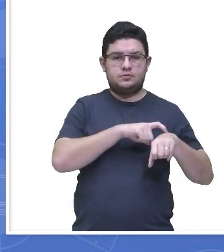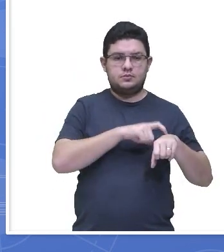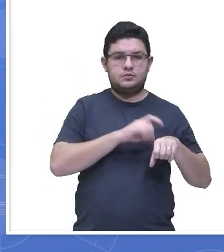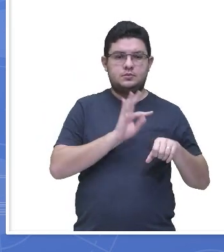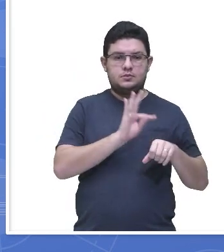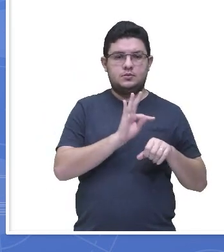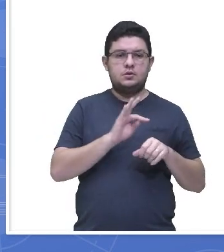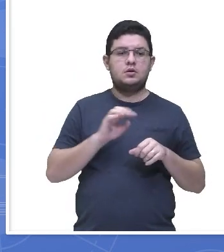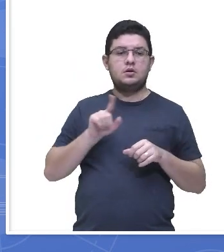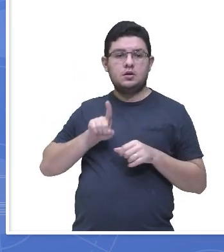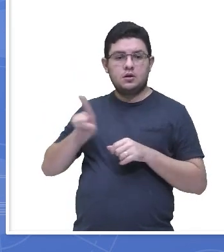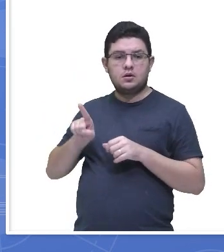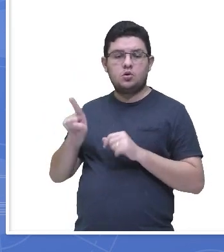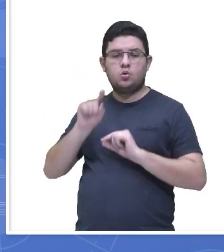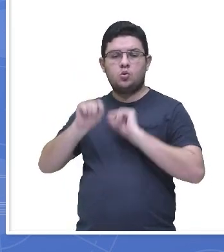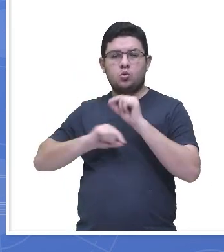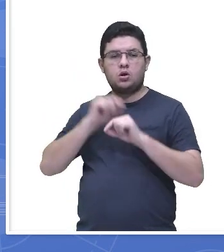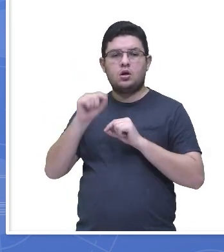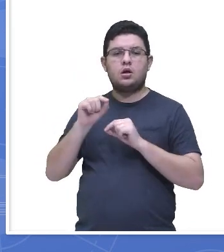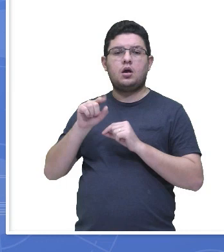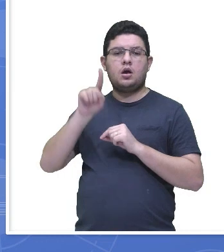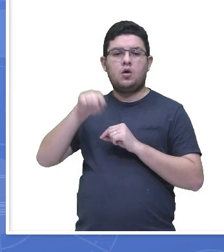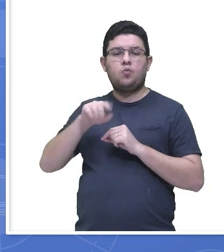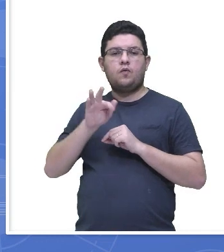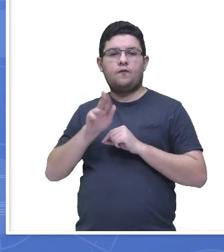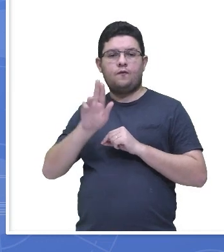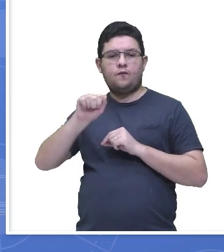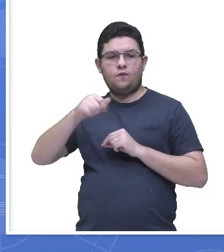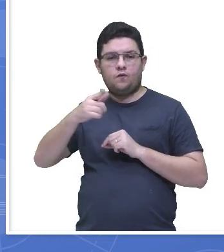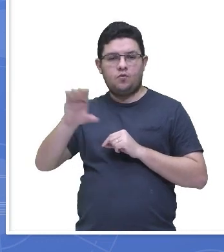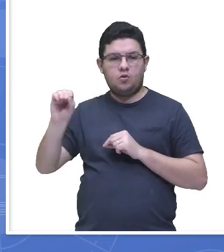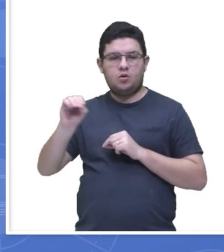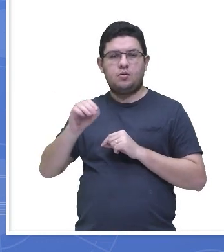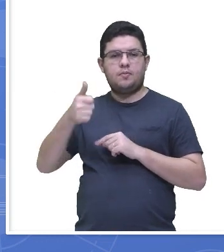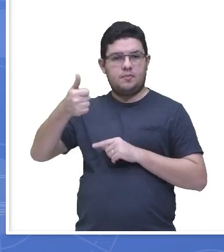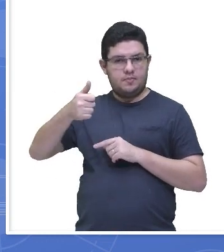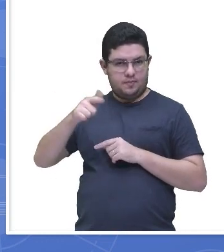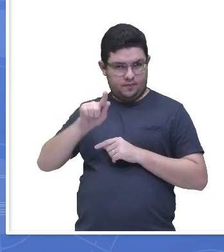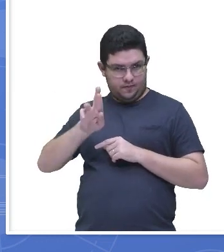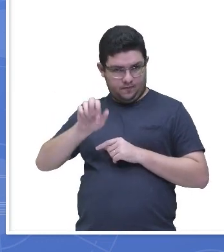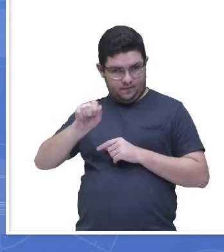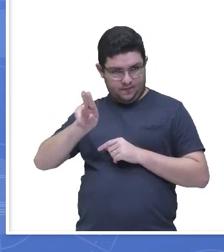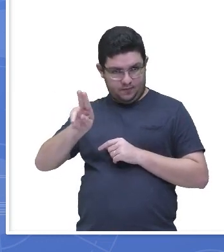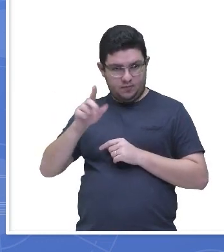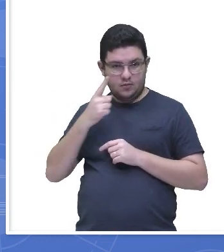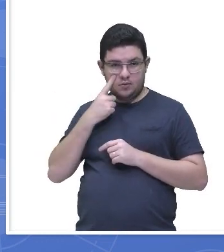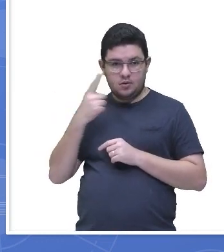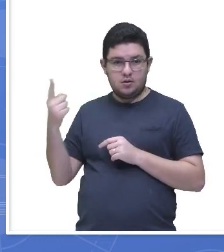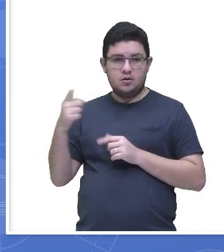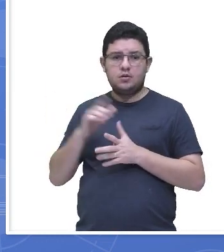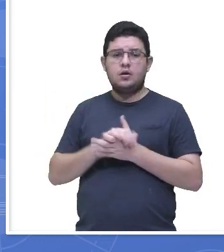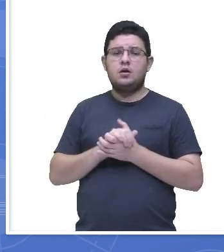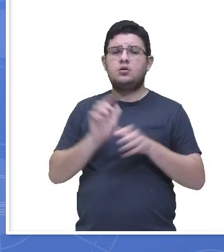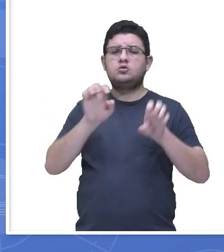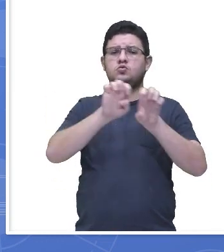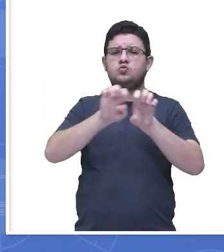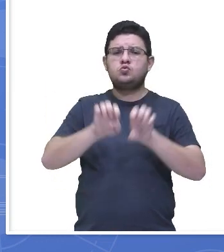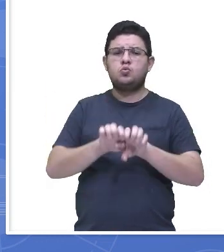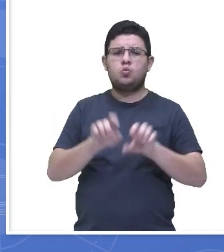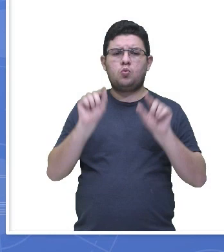representação gráfica é essa reta que aparece aqui. A propriedade que esse gráfico tem é a seguinte: a gente pode